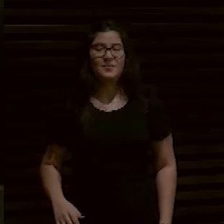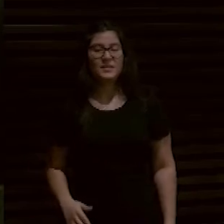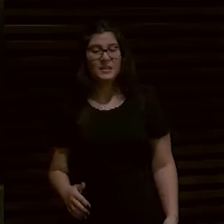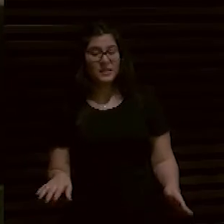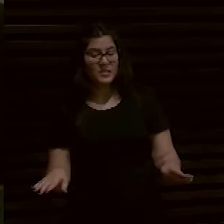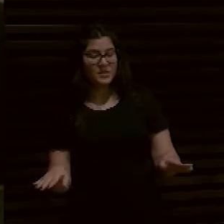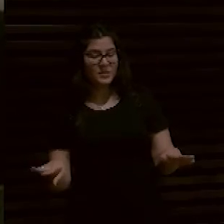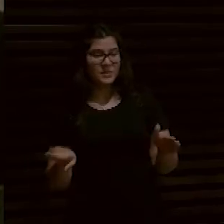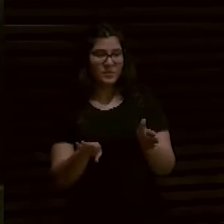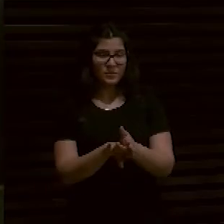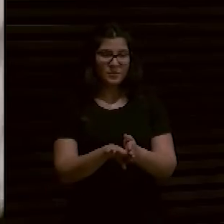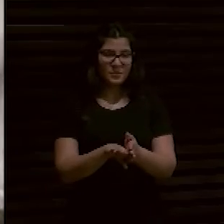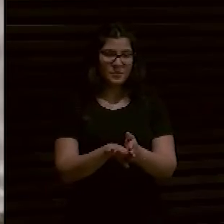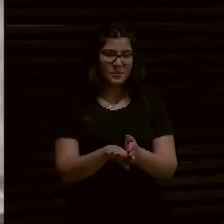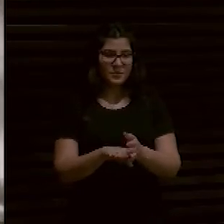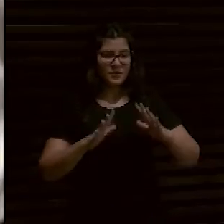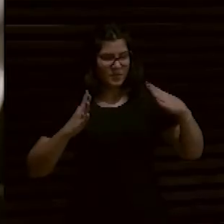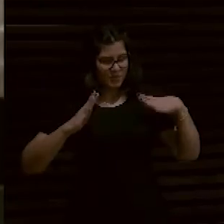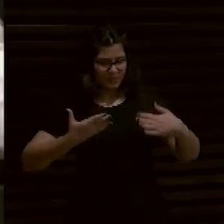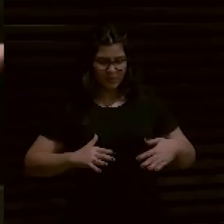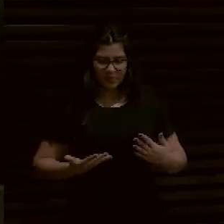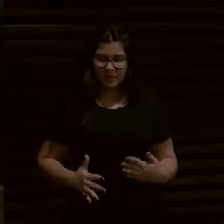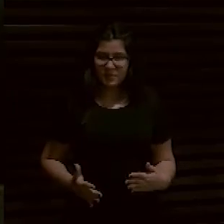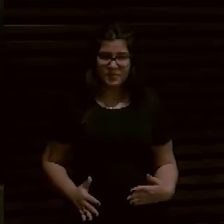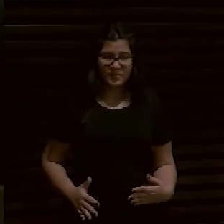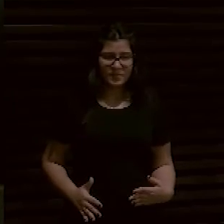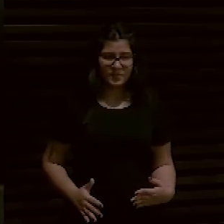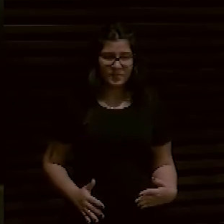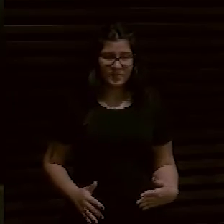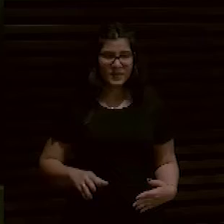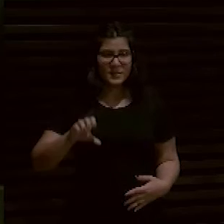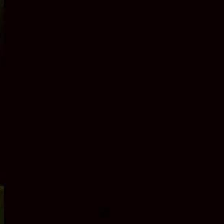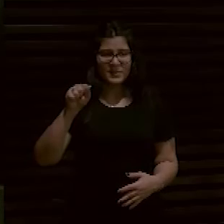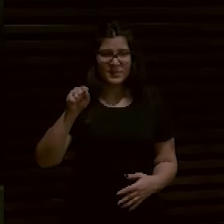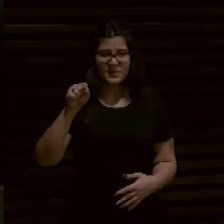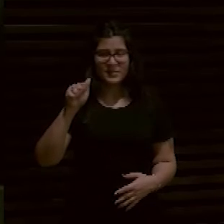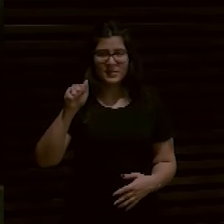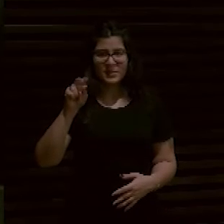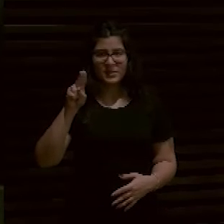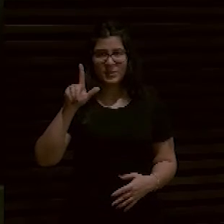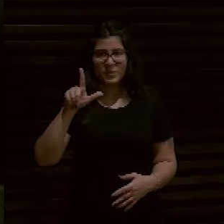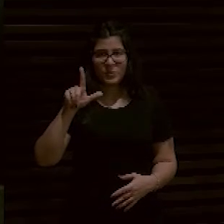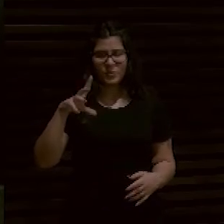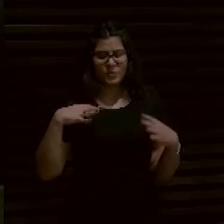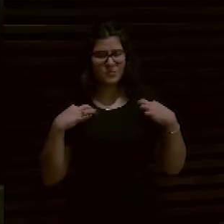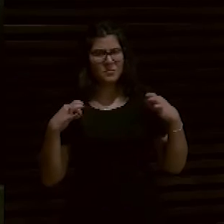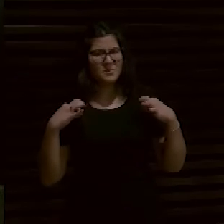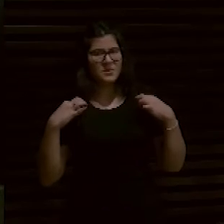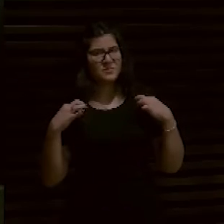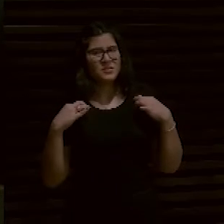Chegam-se com a armadura de Saul a ele, aquela vestimenta não lhe